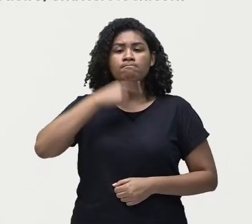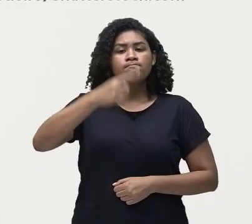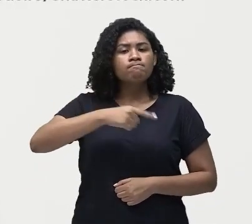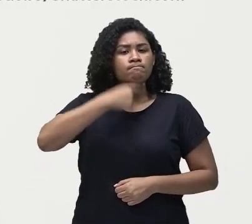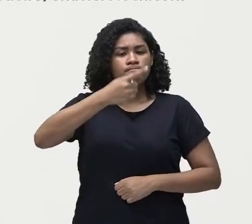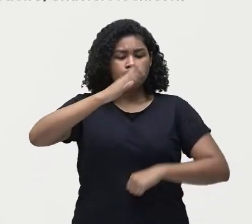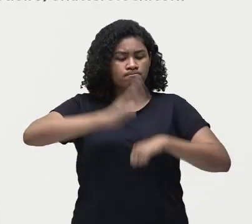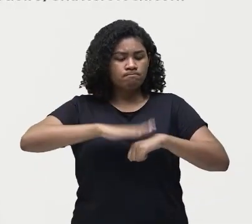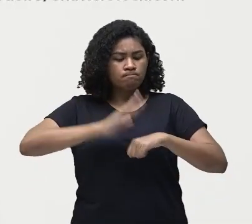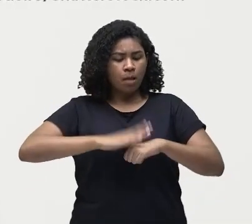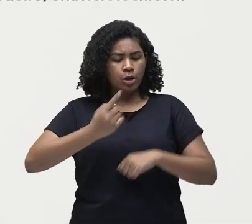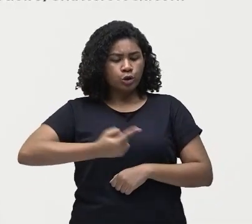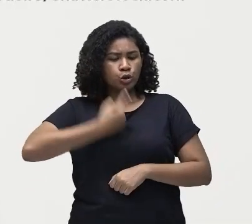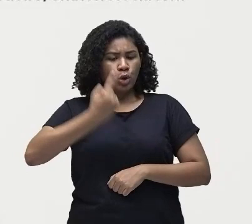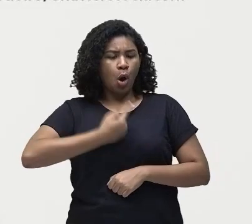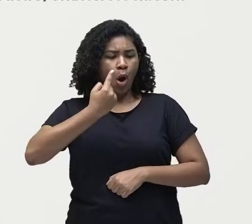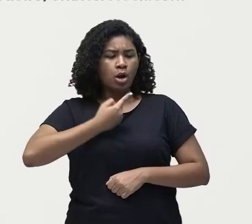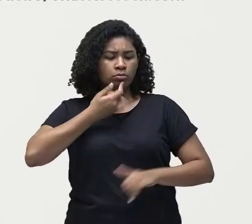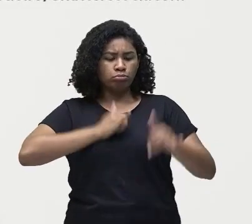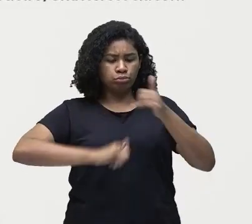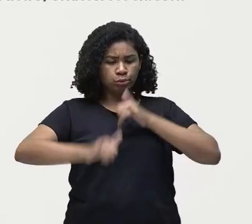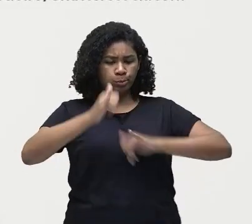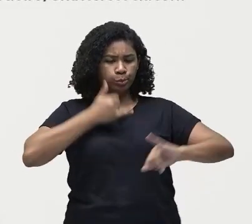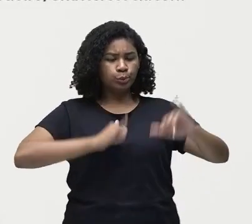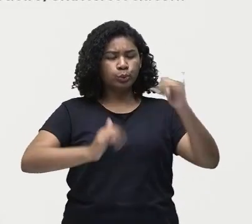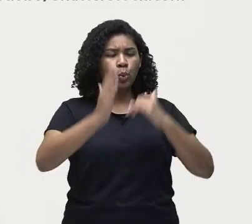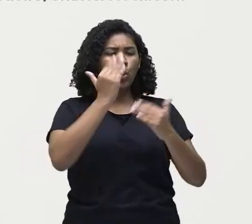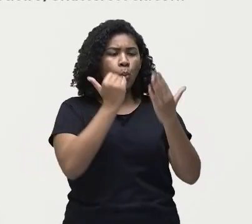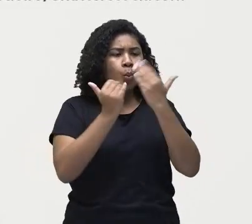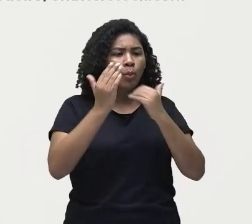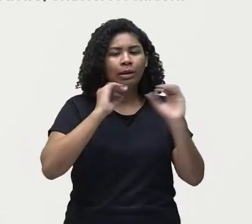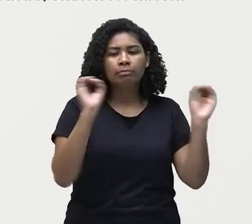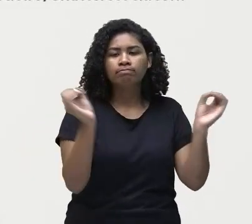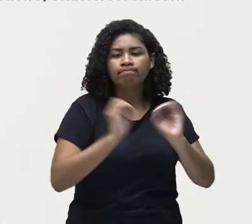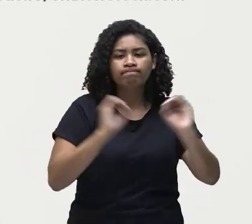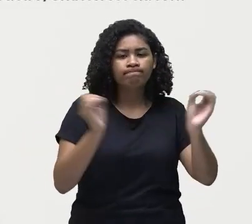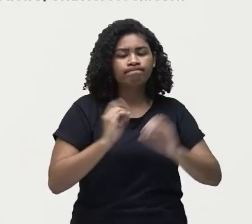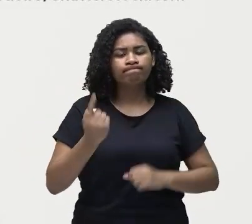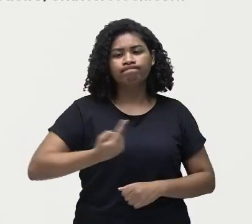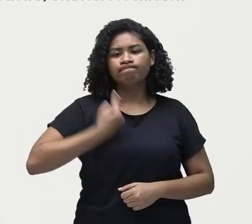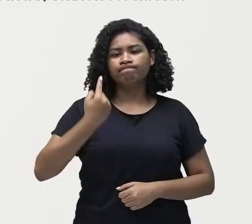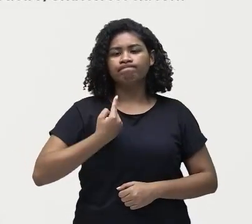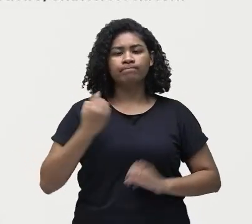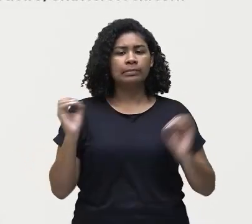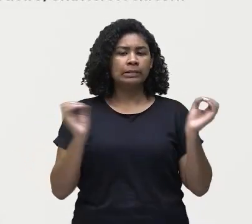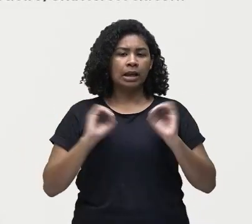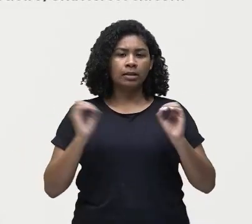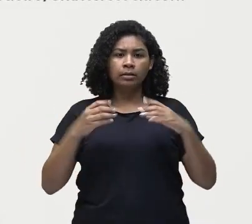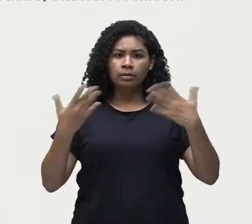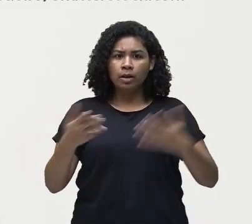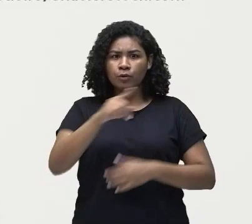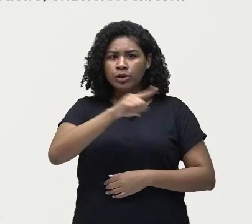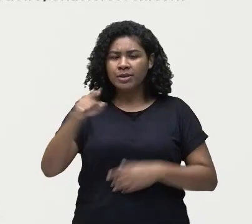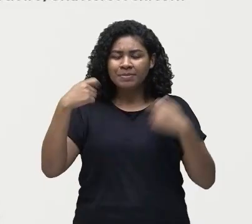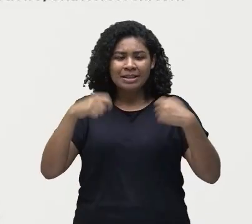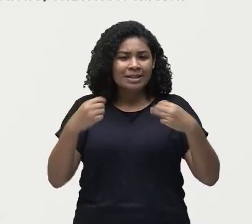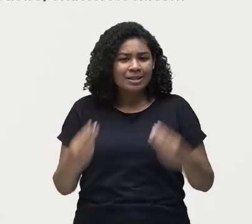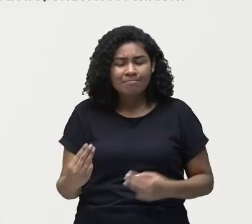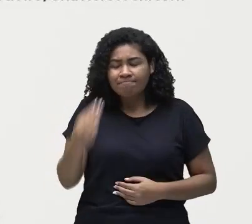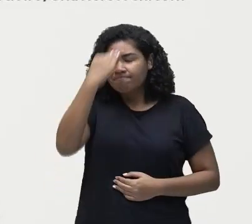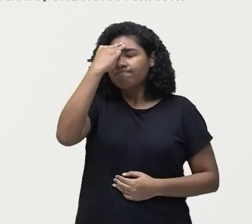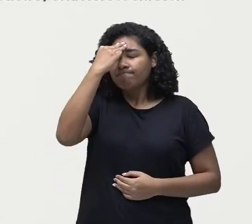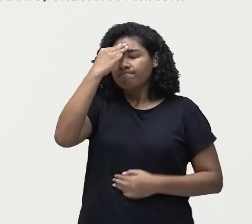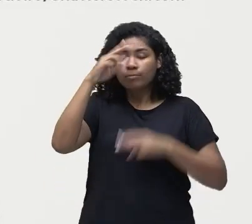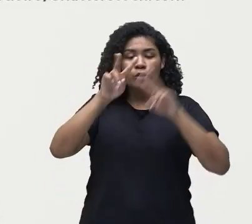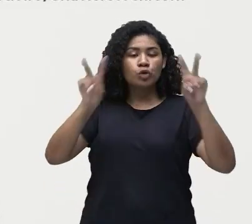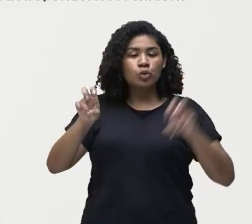conseguem produzir o seu próprio alimento. Então, fixem bem essa cartela,